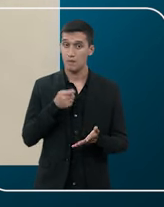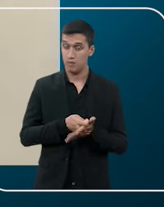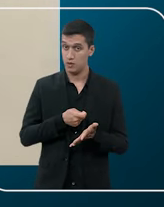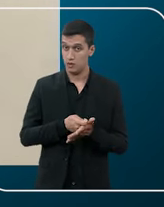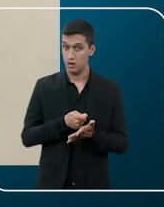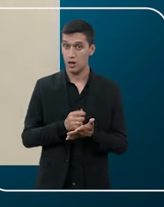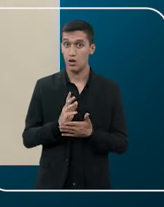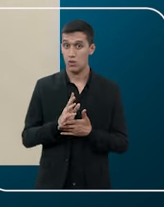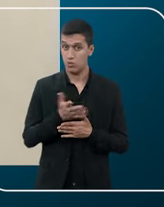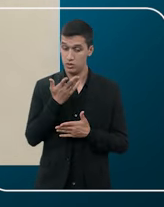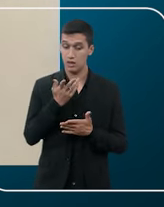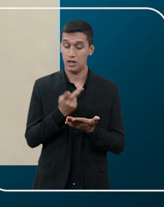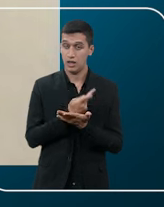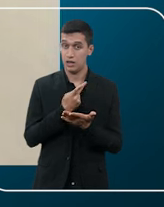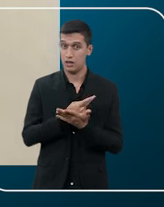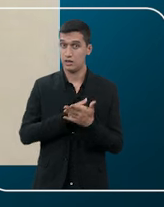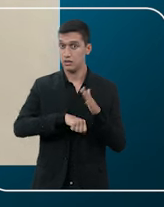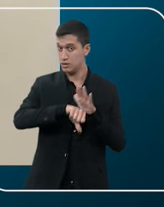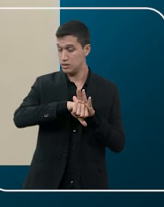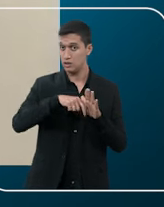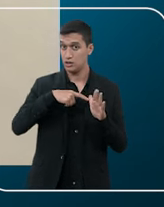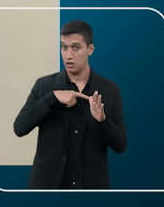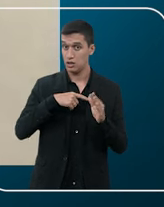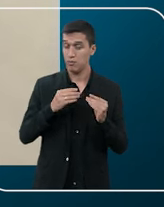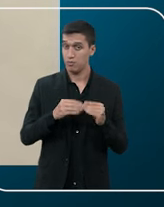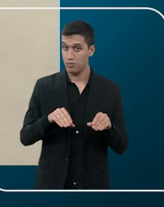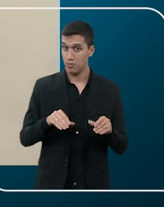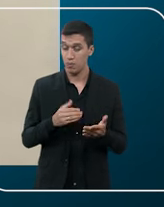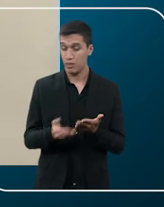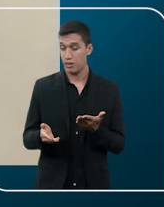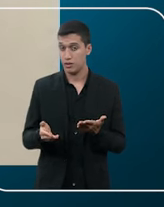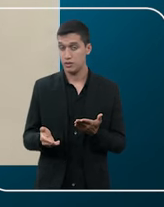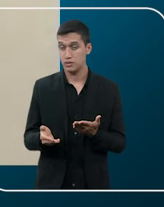ato ilícito, o dano,